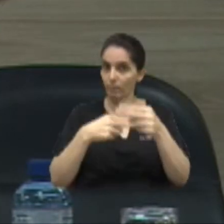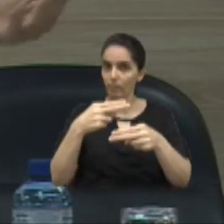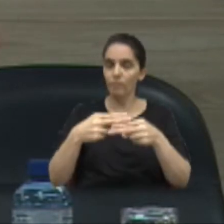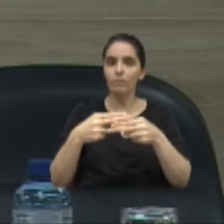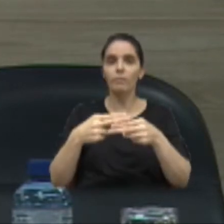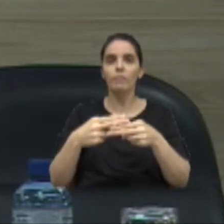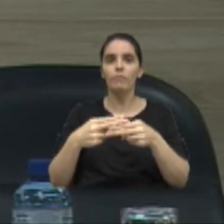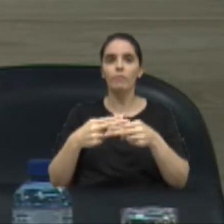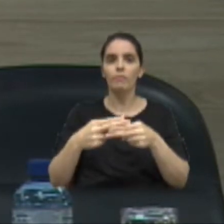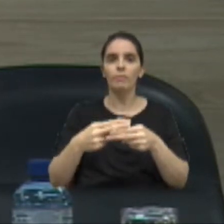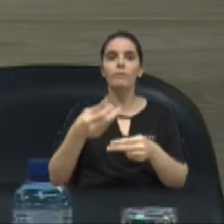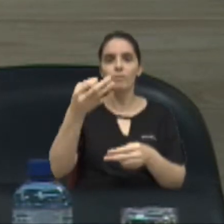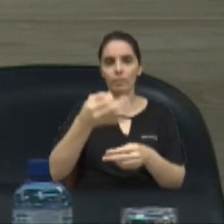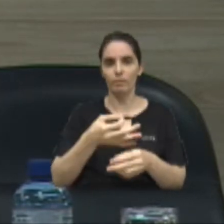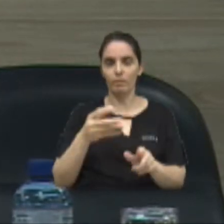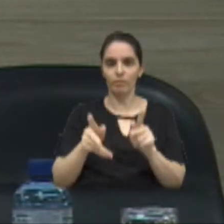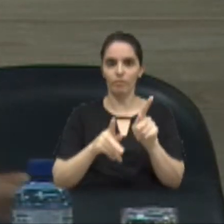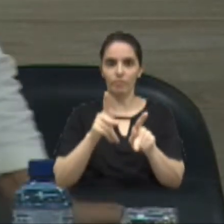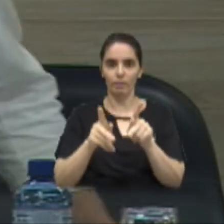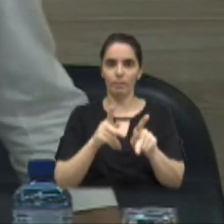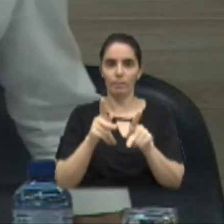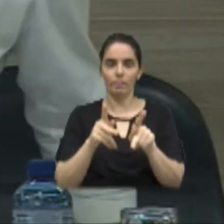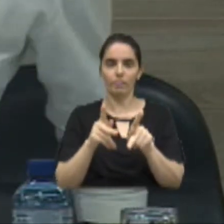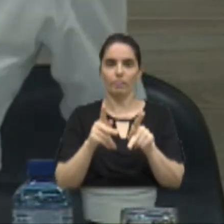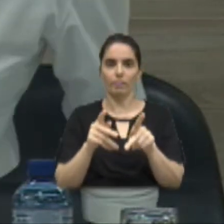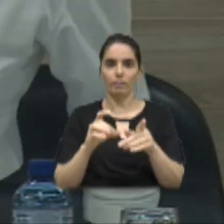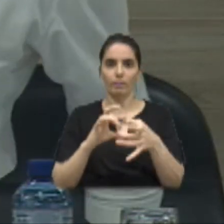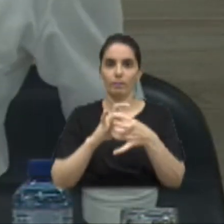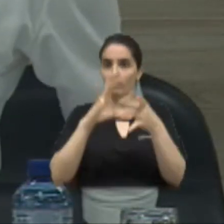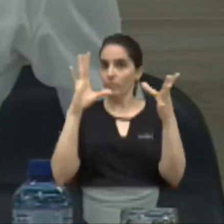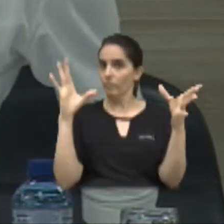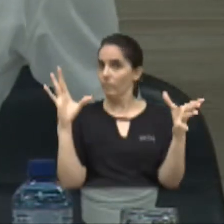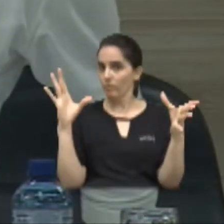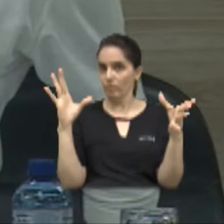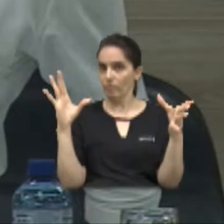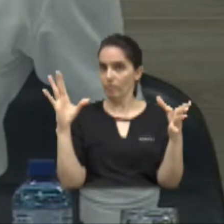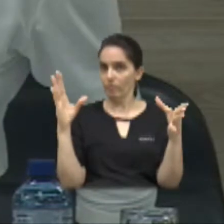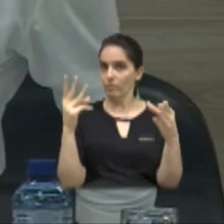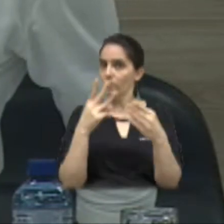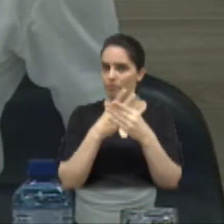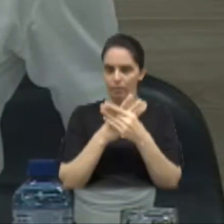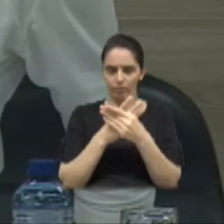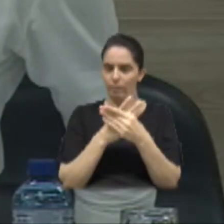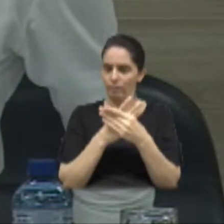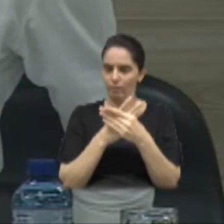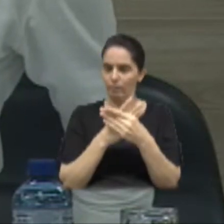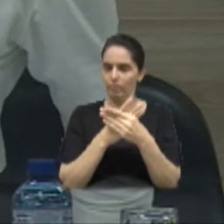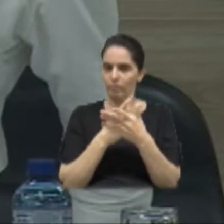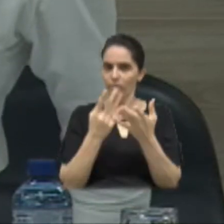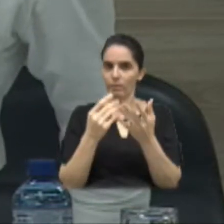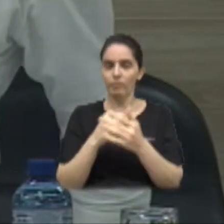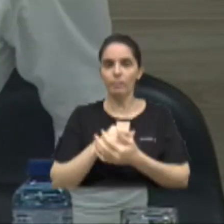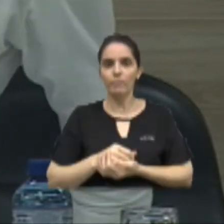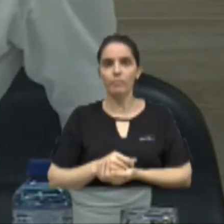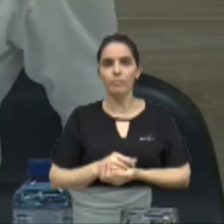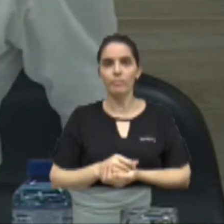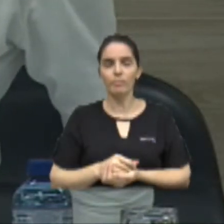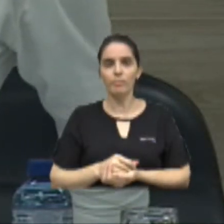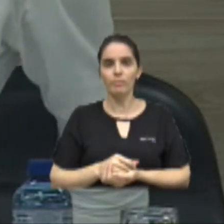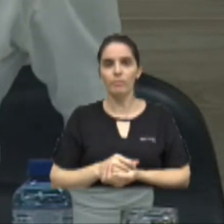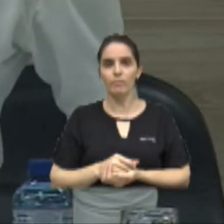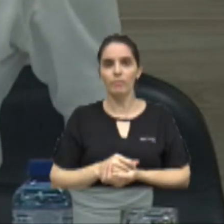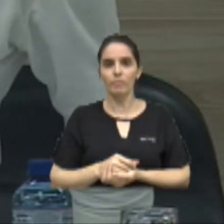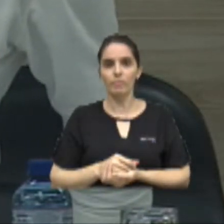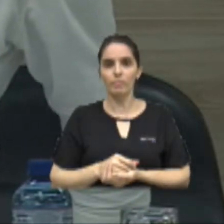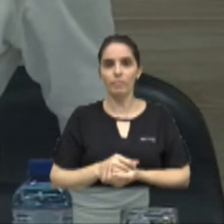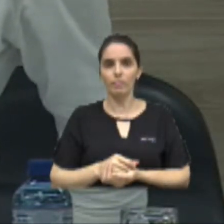é claro que a população tem portas abertas aqui nessa casa e que vamos receber as suas colocações